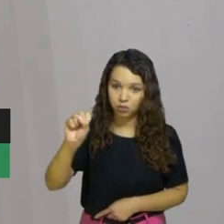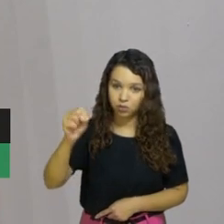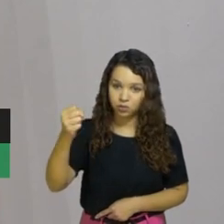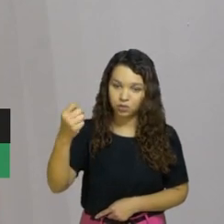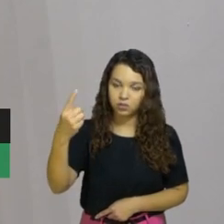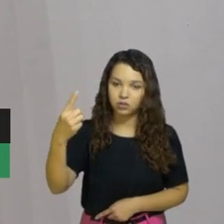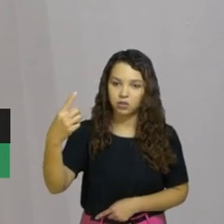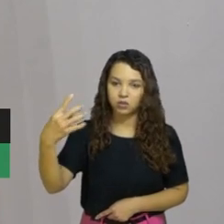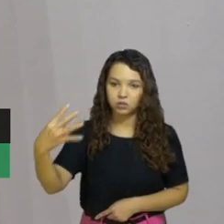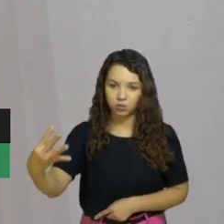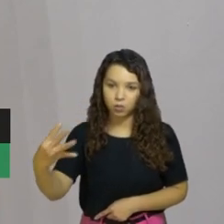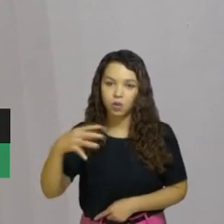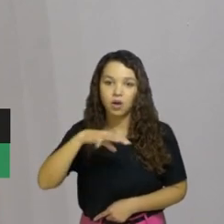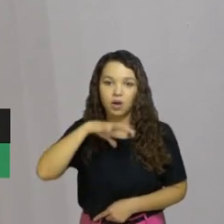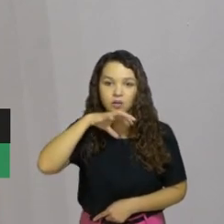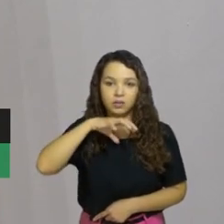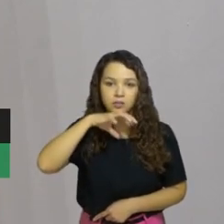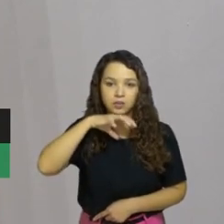10.814 animais.